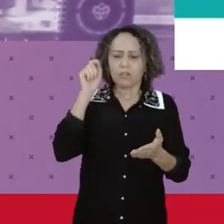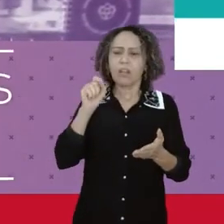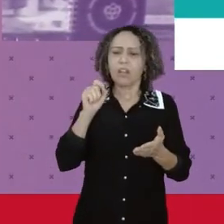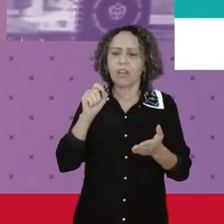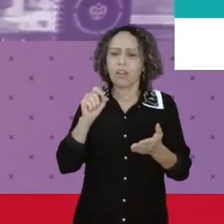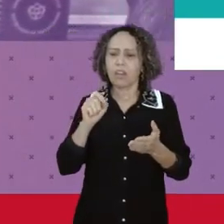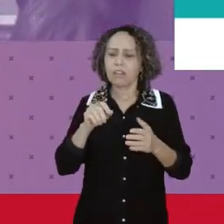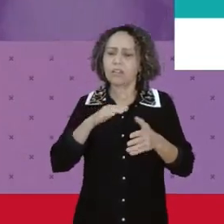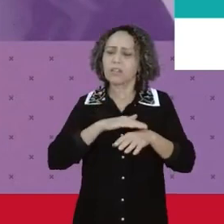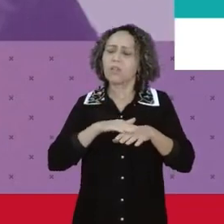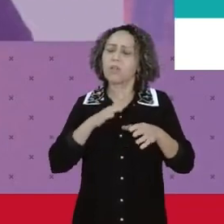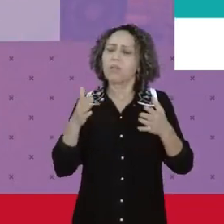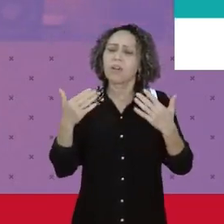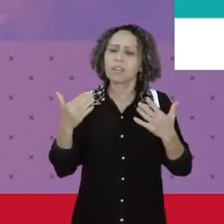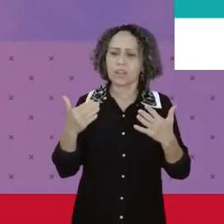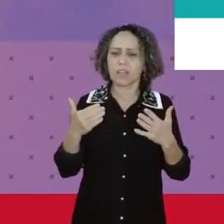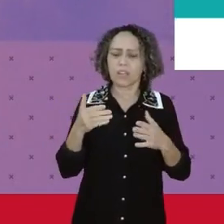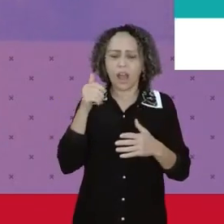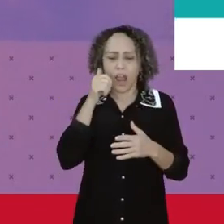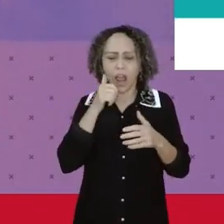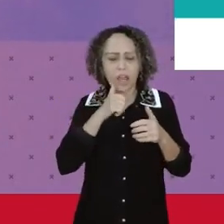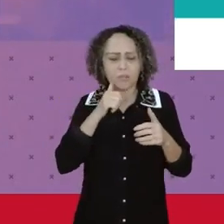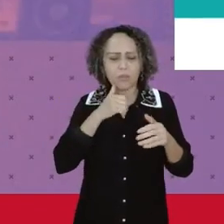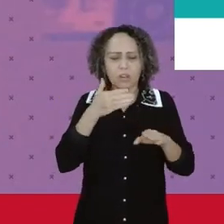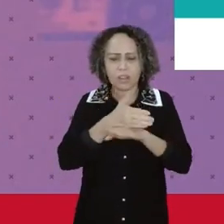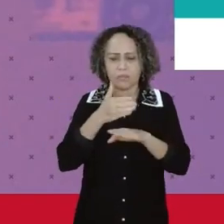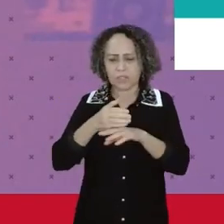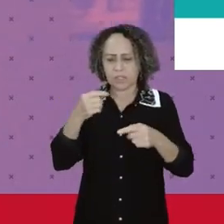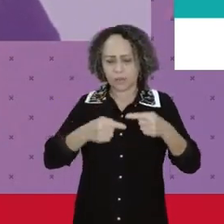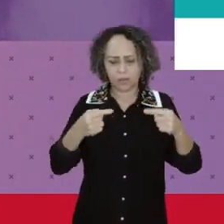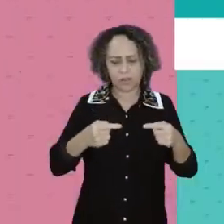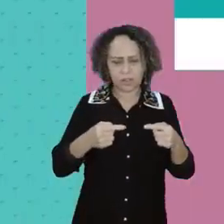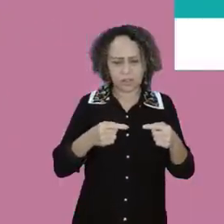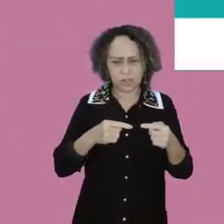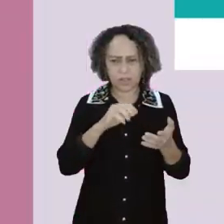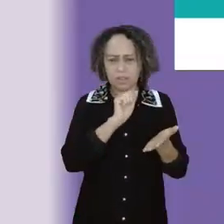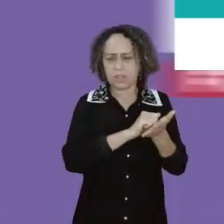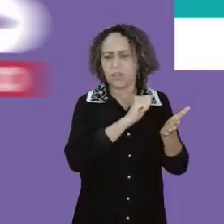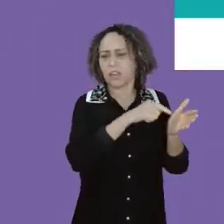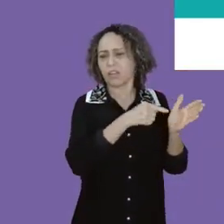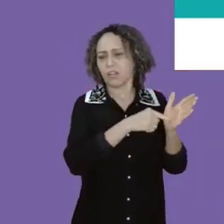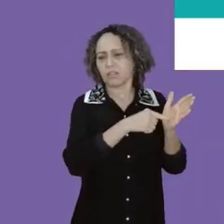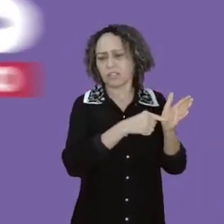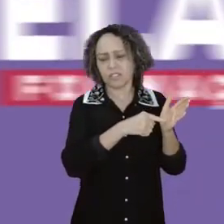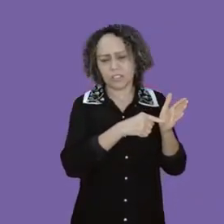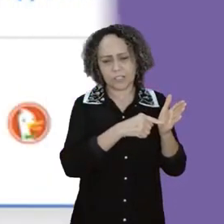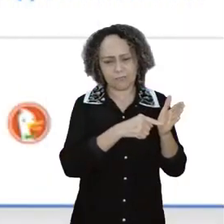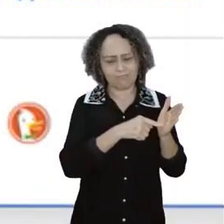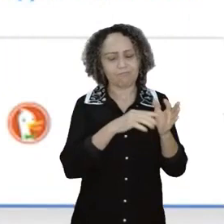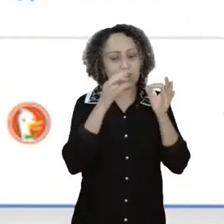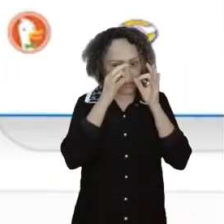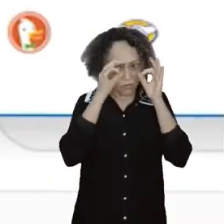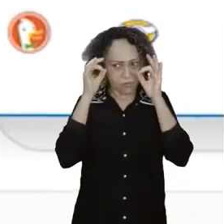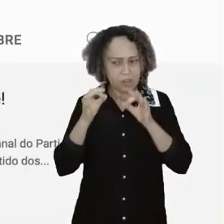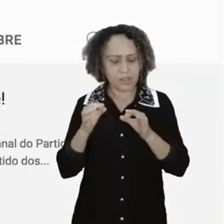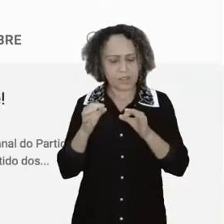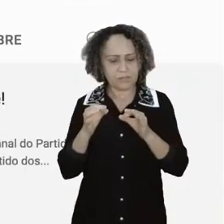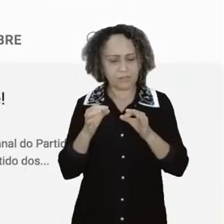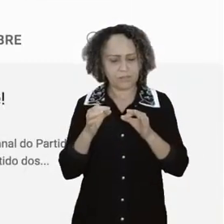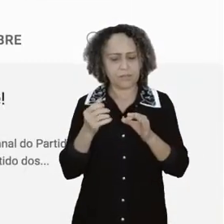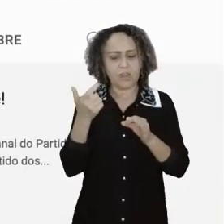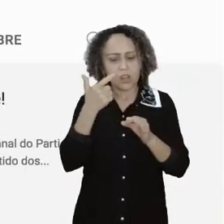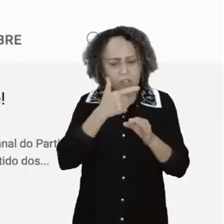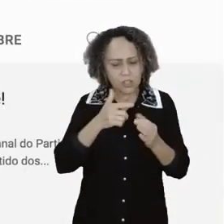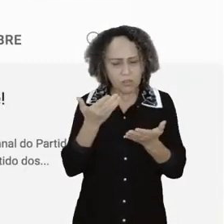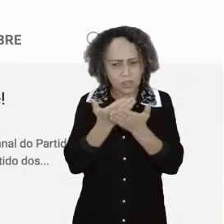participação das mulheres na política. Anote na sua agenda e não perca! Reveja esta e outras aulas